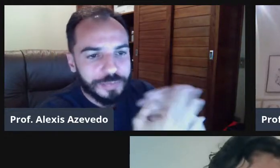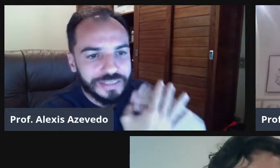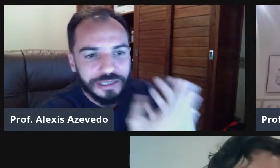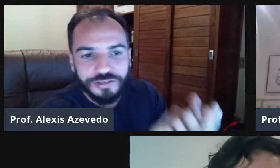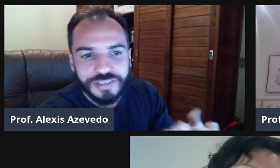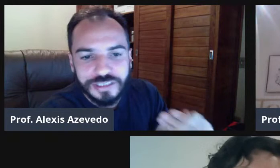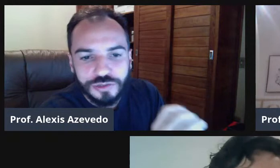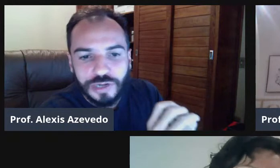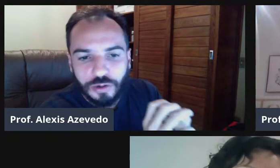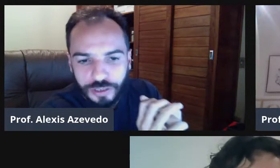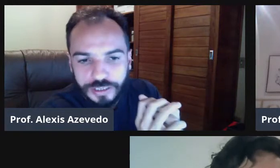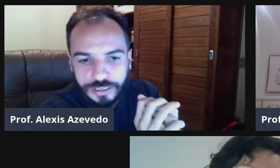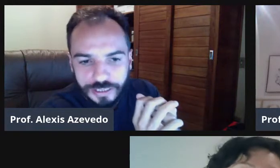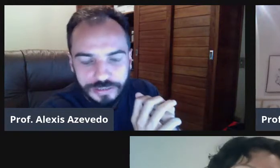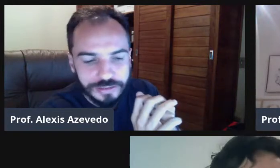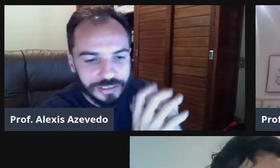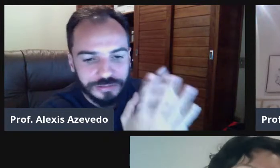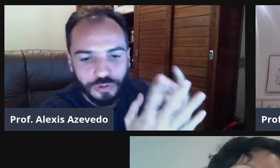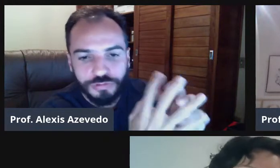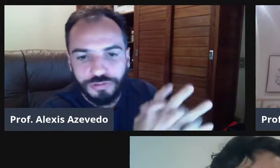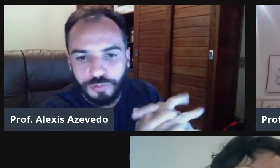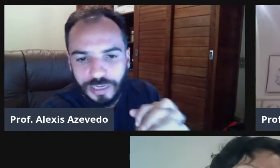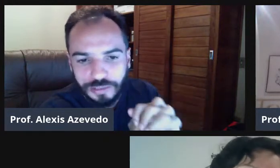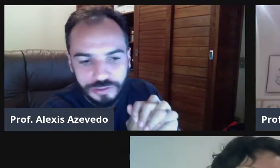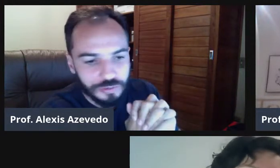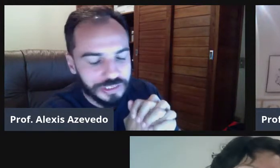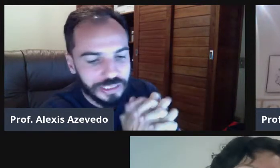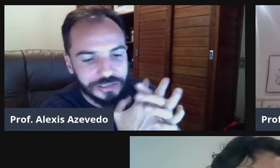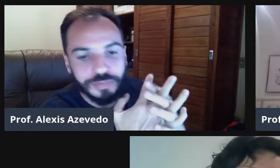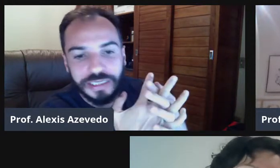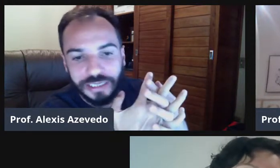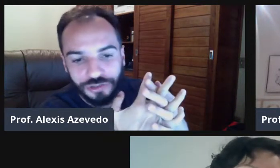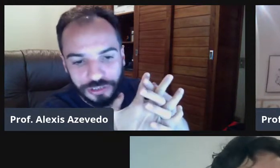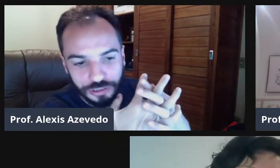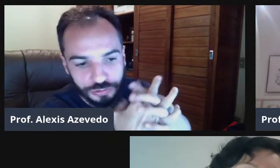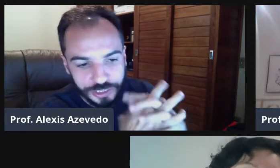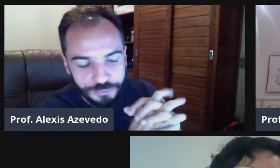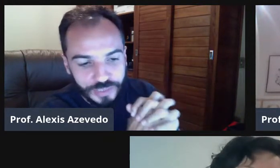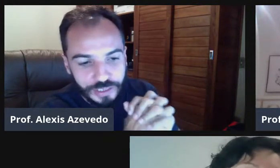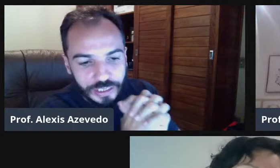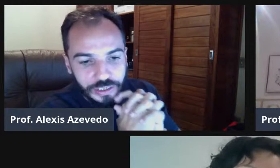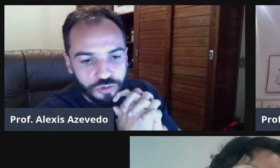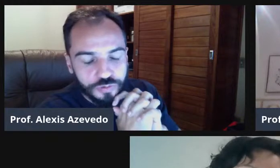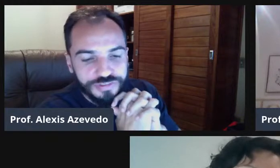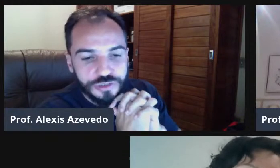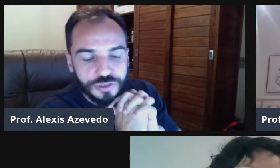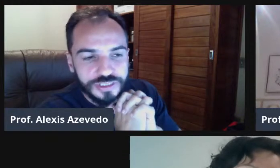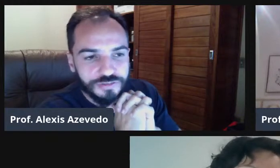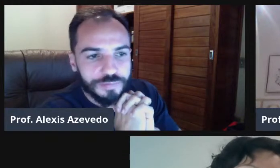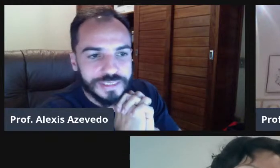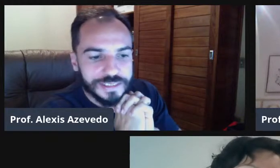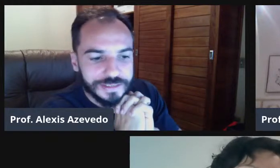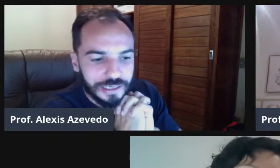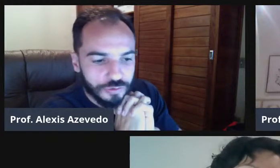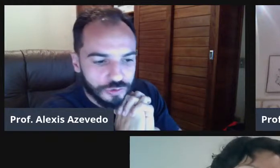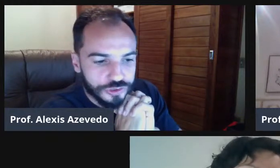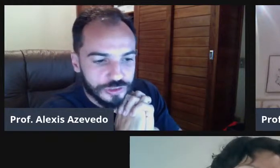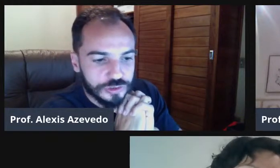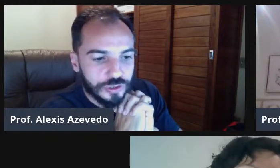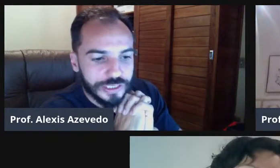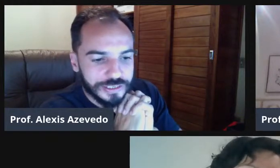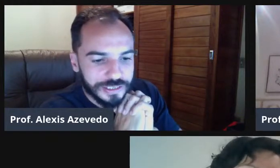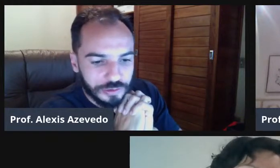isso junto mesmo, porque a gente está aprendendo a fazer isso agora, né, assim, esse novo formato, então ninguém é experiente nisso, né. Os